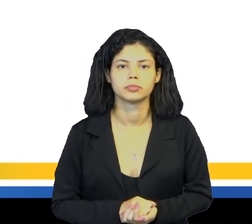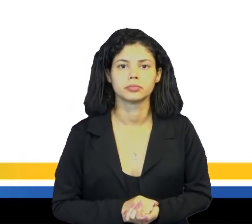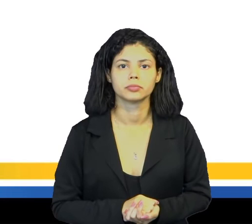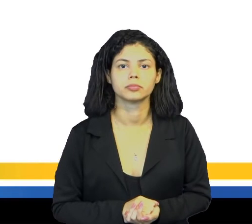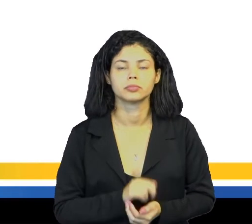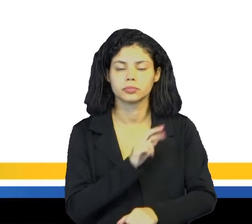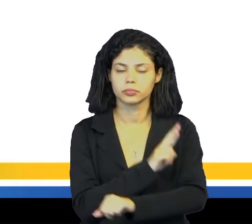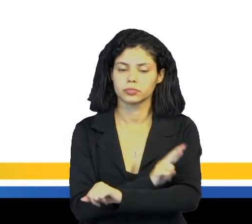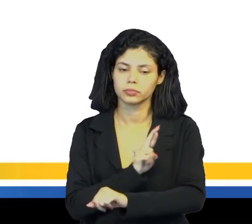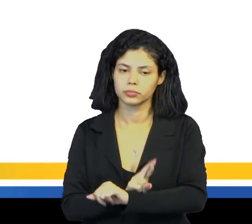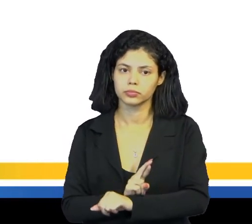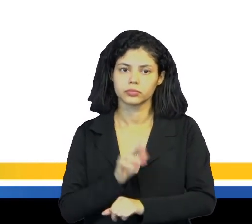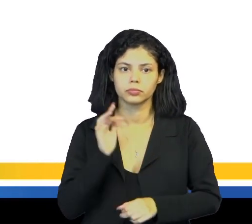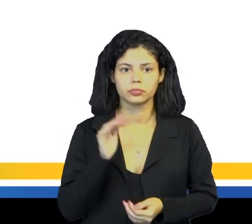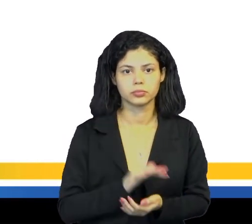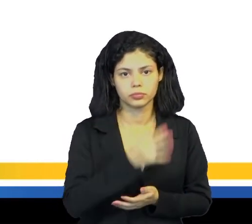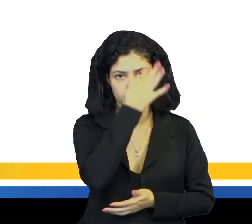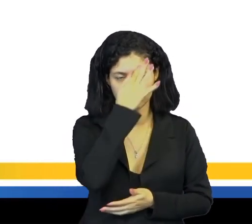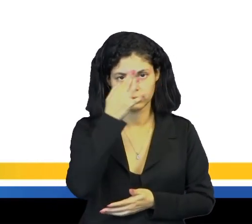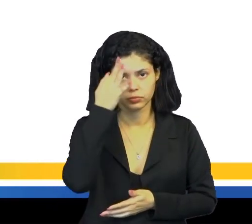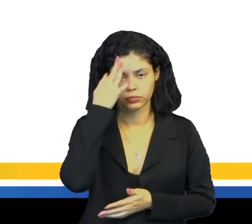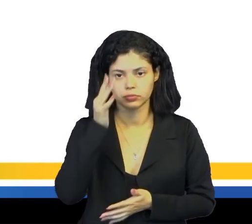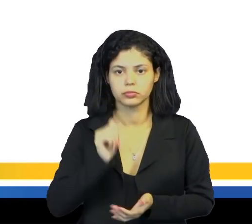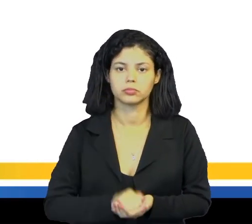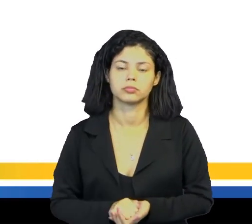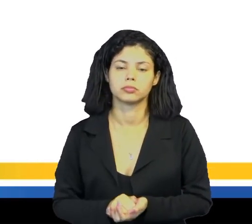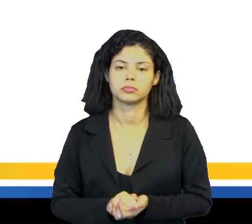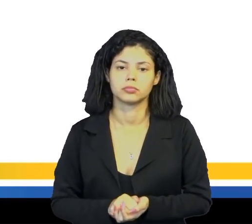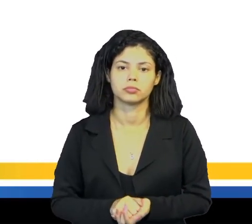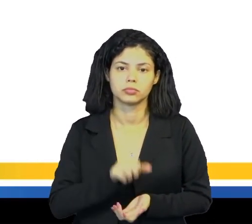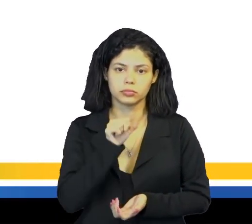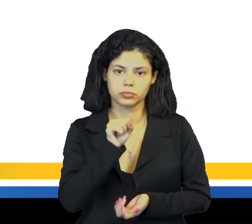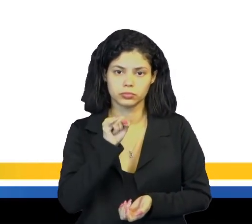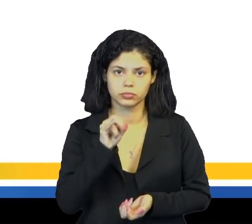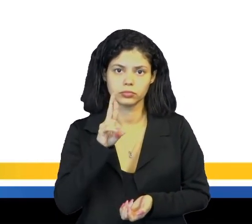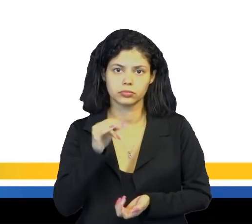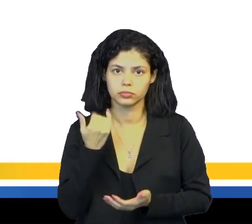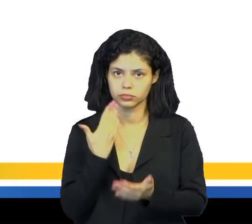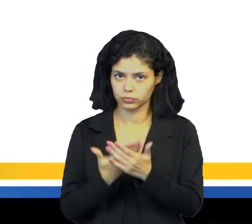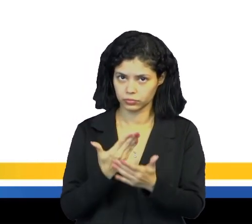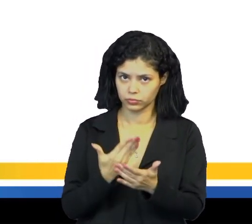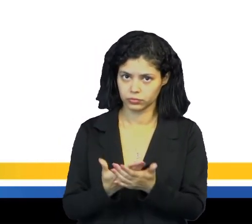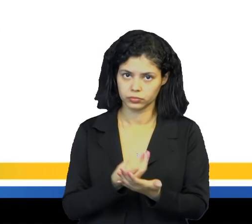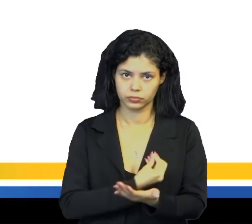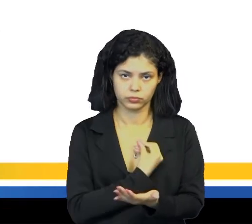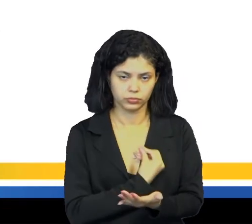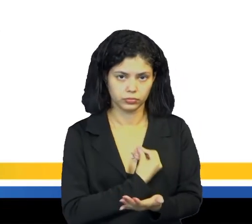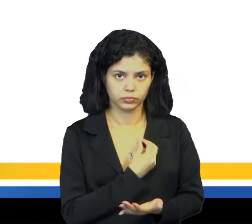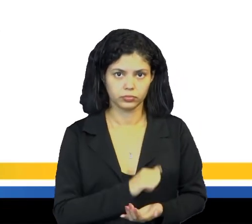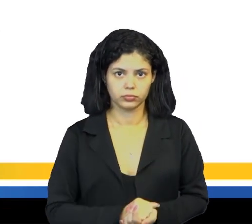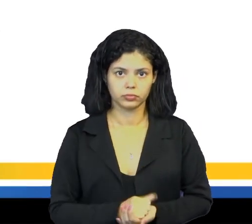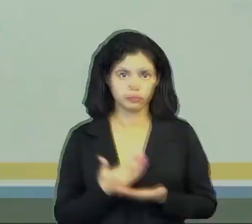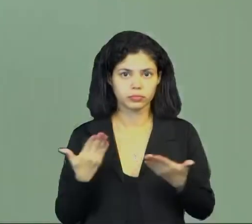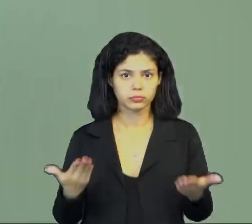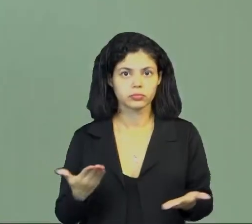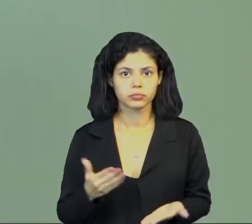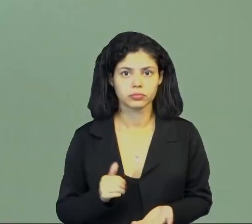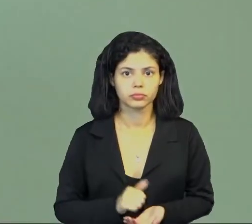relacionada a religiões e filosofia são as sofias da vida, é o estudo da vida.